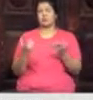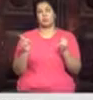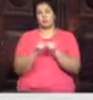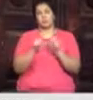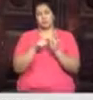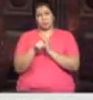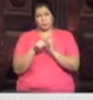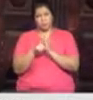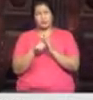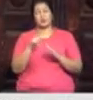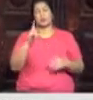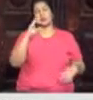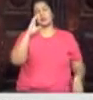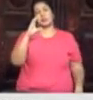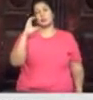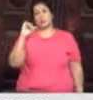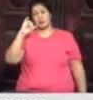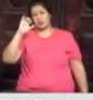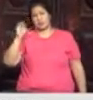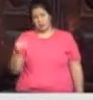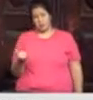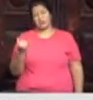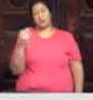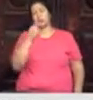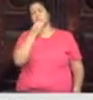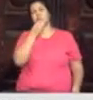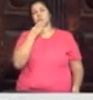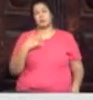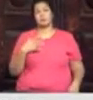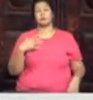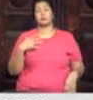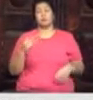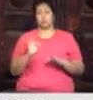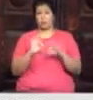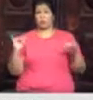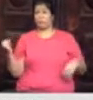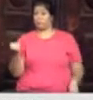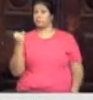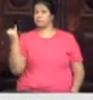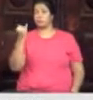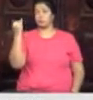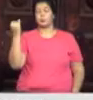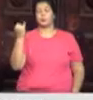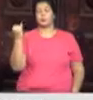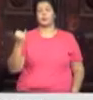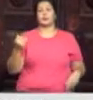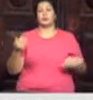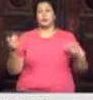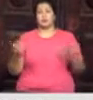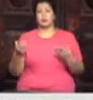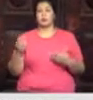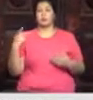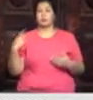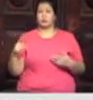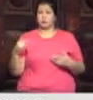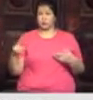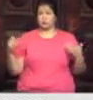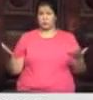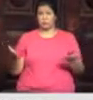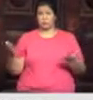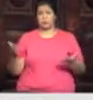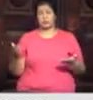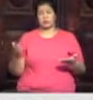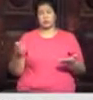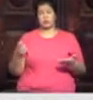Fundação CCERJ, portanto, é uma rede importante, é um órgão importante, que hoje reúne atribuições que, inclusive, algumas delas